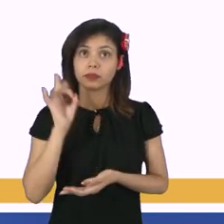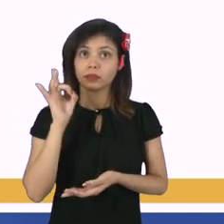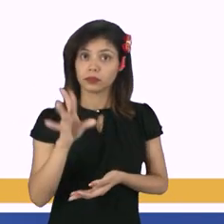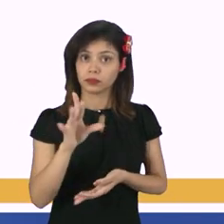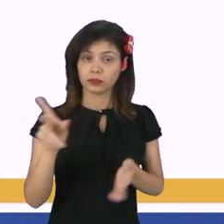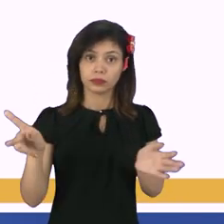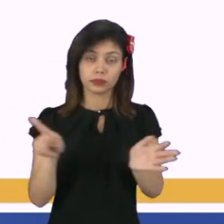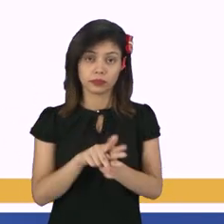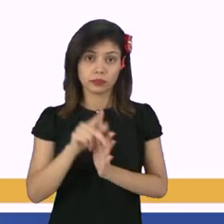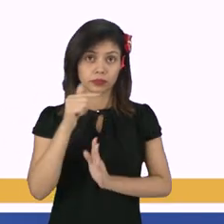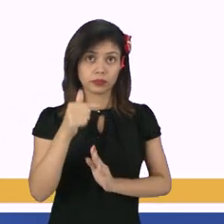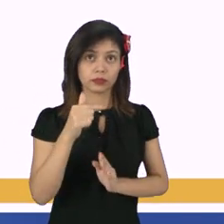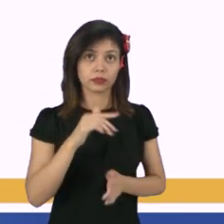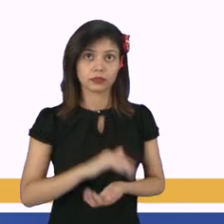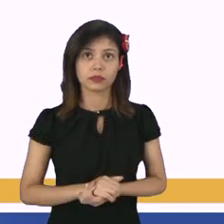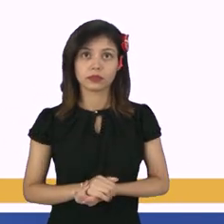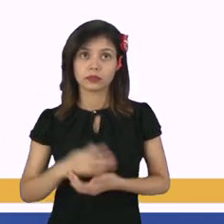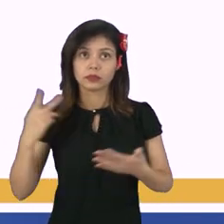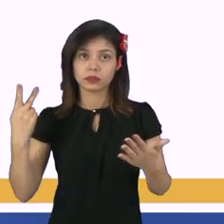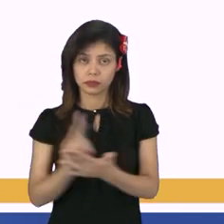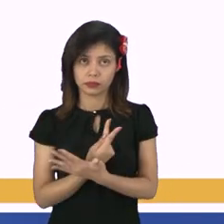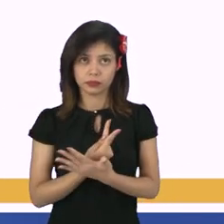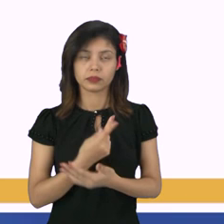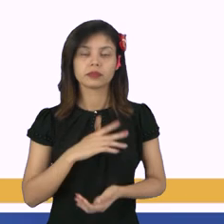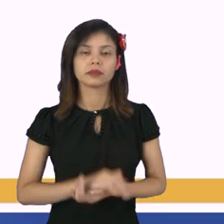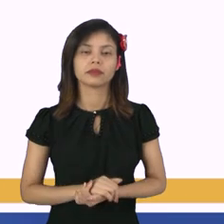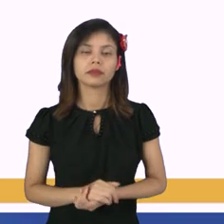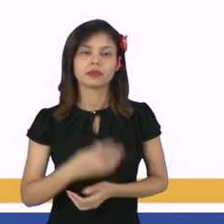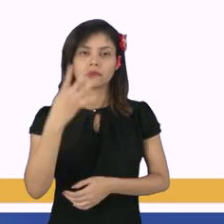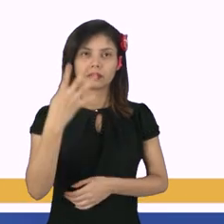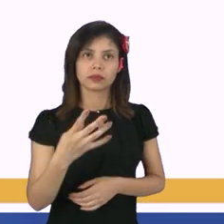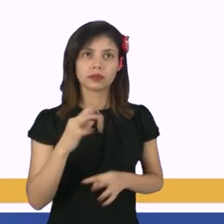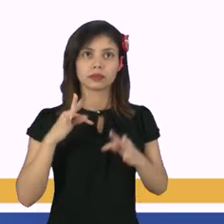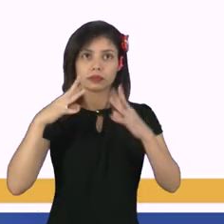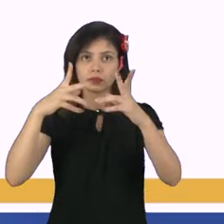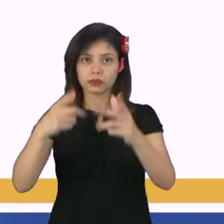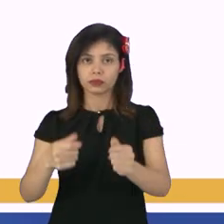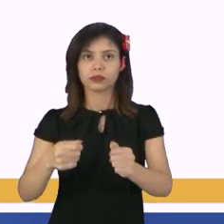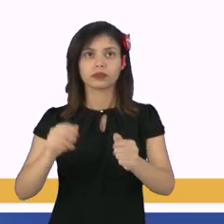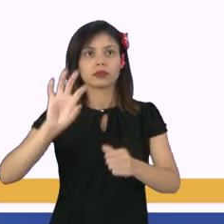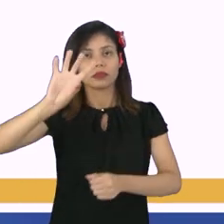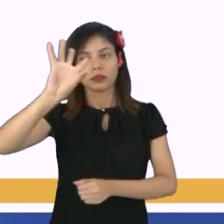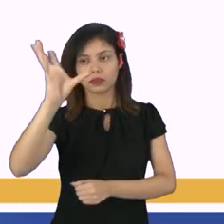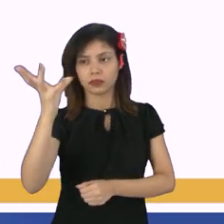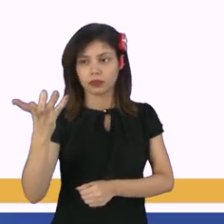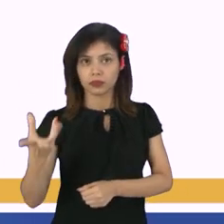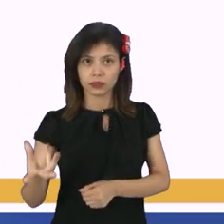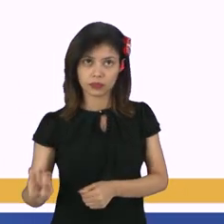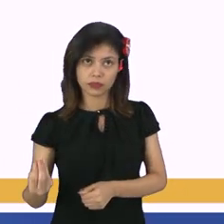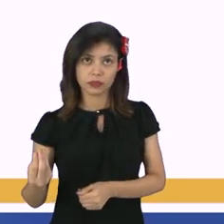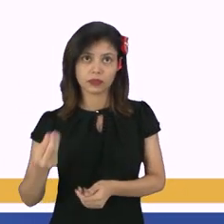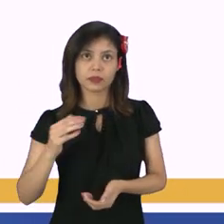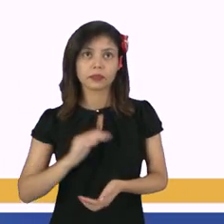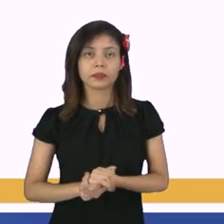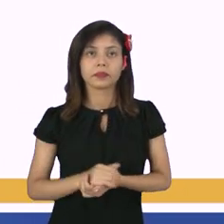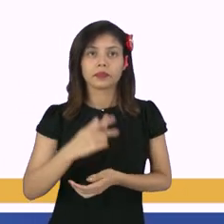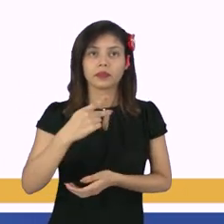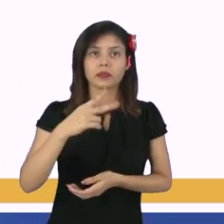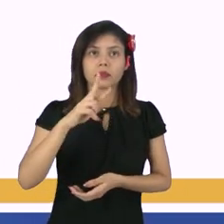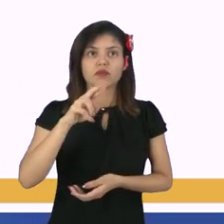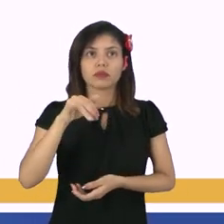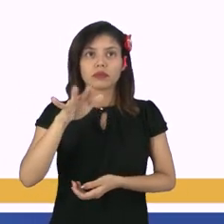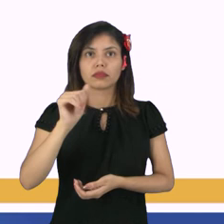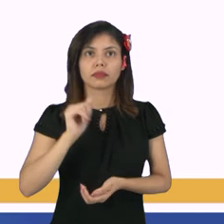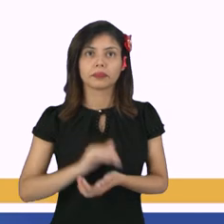ter exatamente 7 fácil então a trem está errado e afirmação quatro fala o seguinte todos se lindo é um